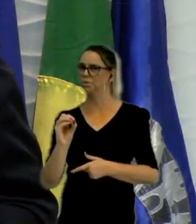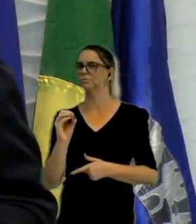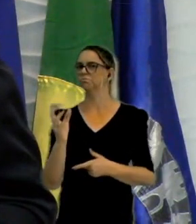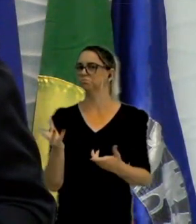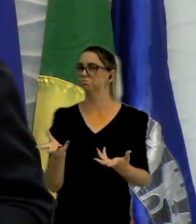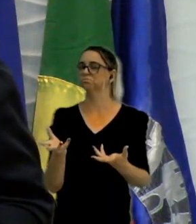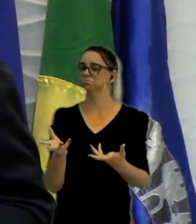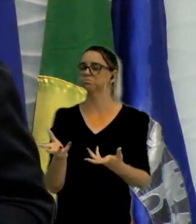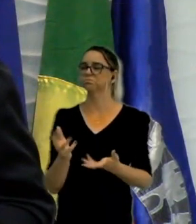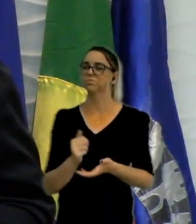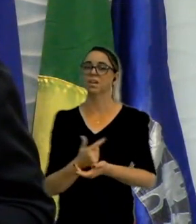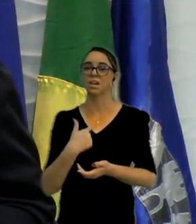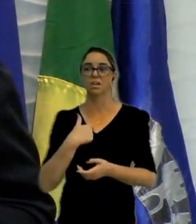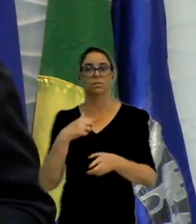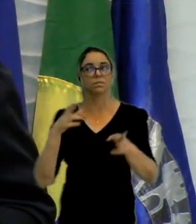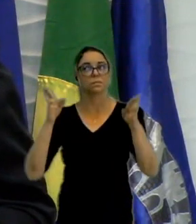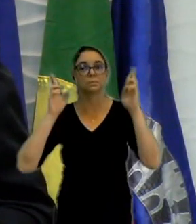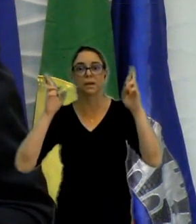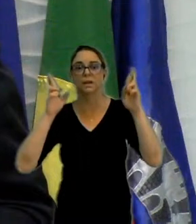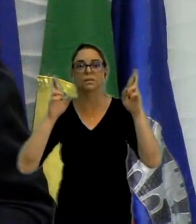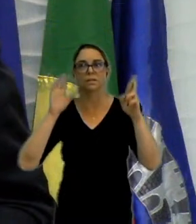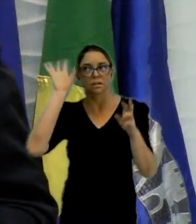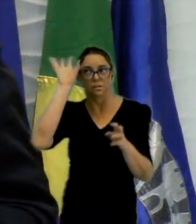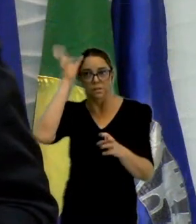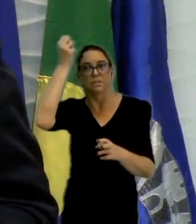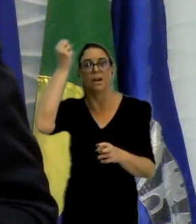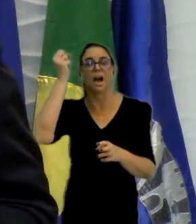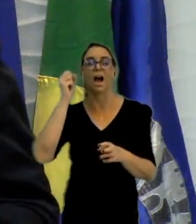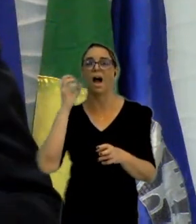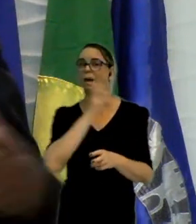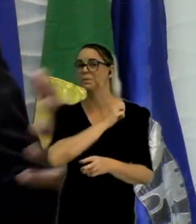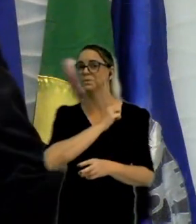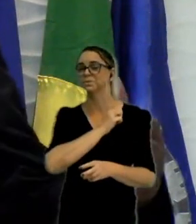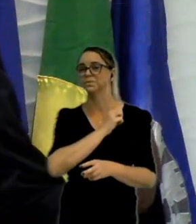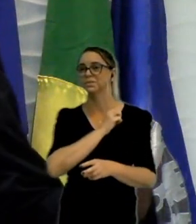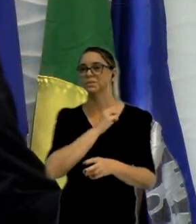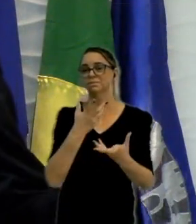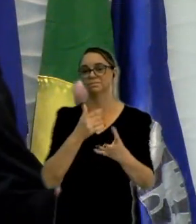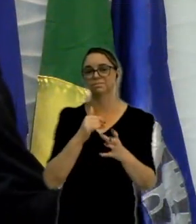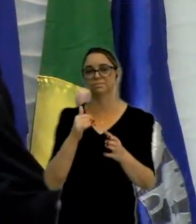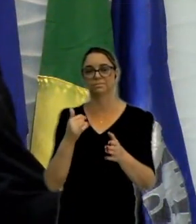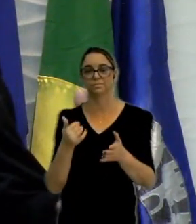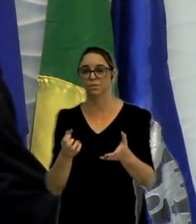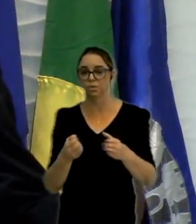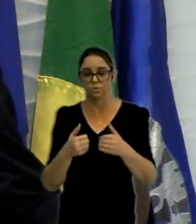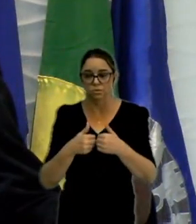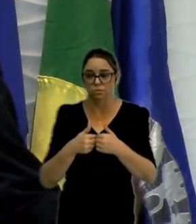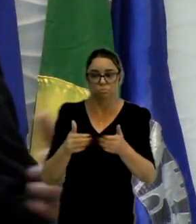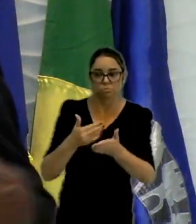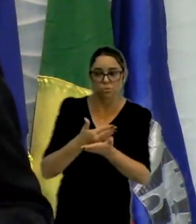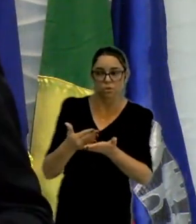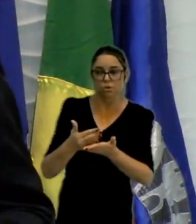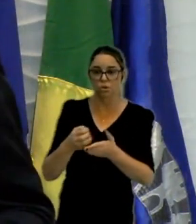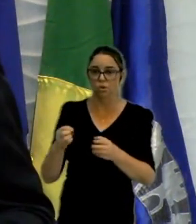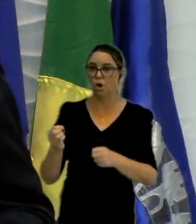E eu espero ser resolvido quando se criar essa nova, inaugurar